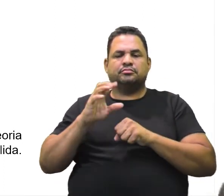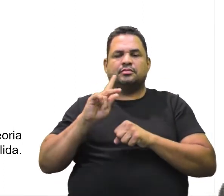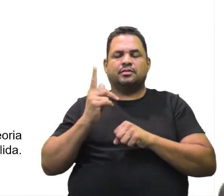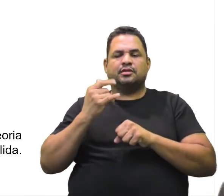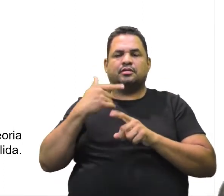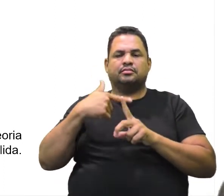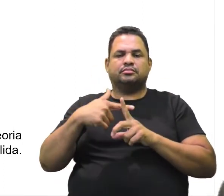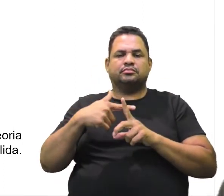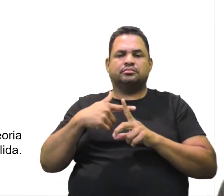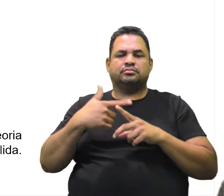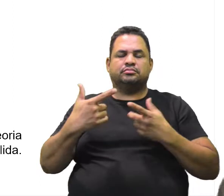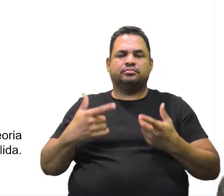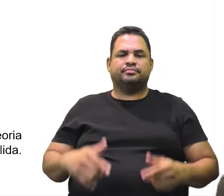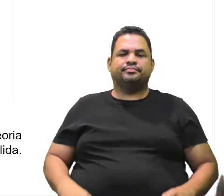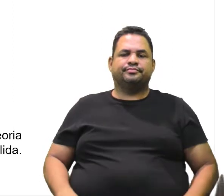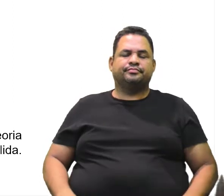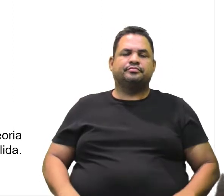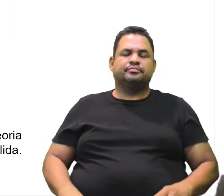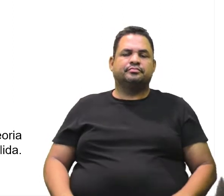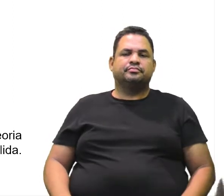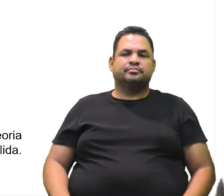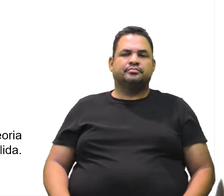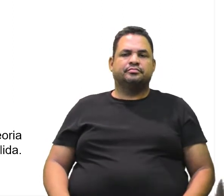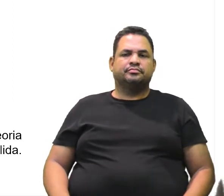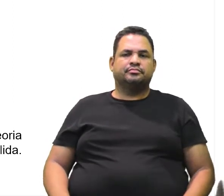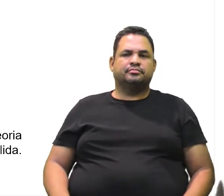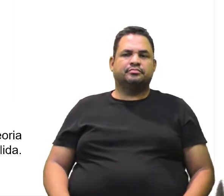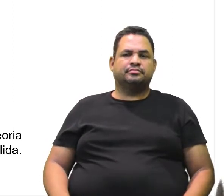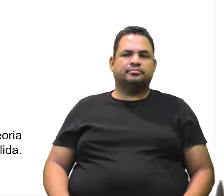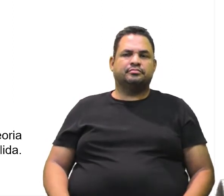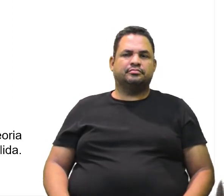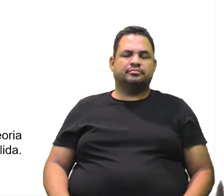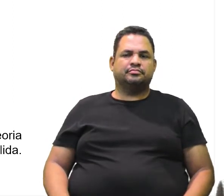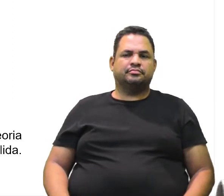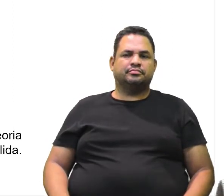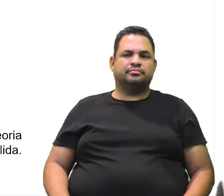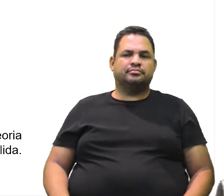Base, toda substância que ganha OH-.